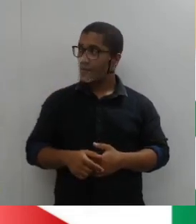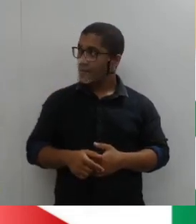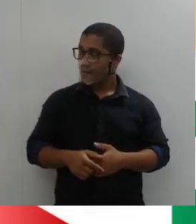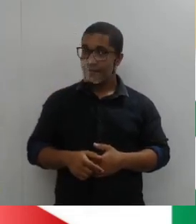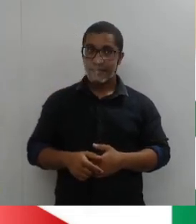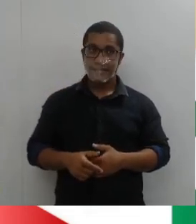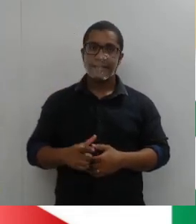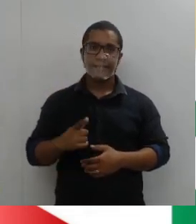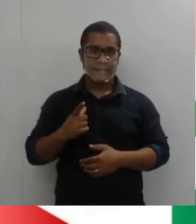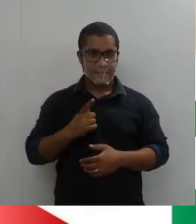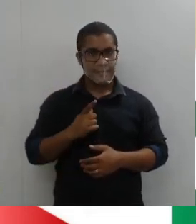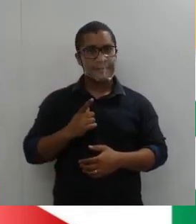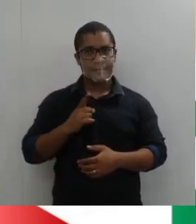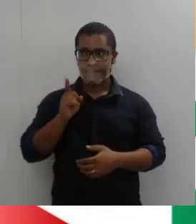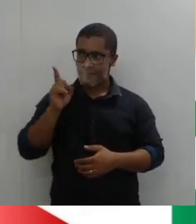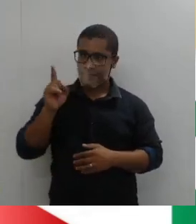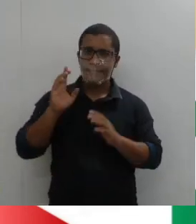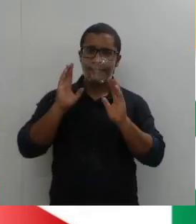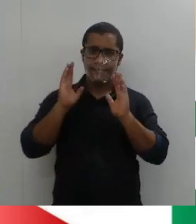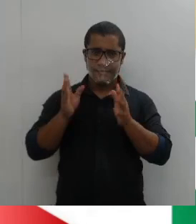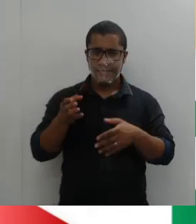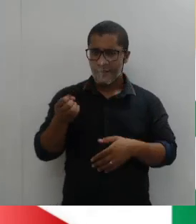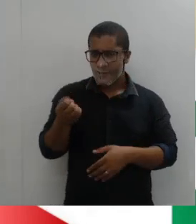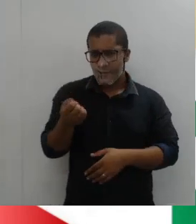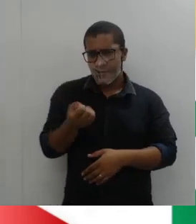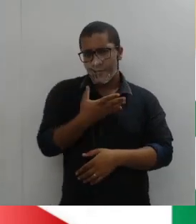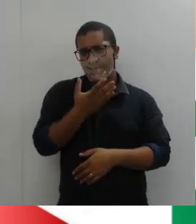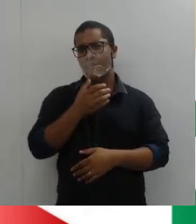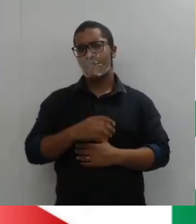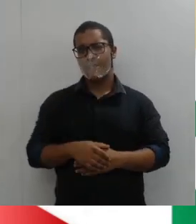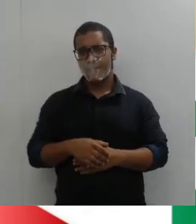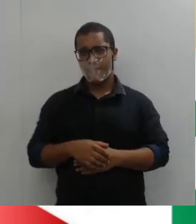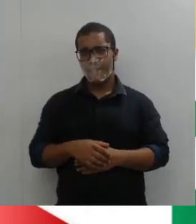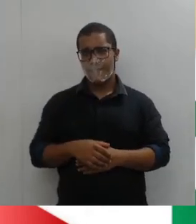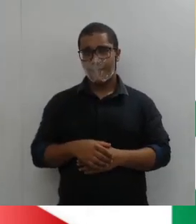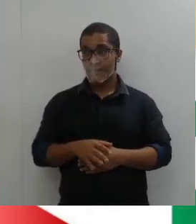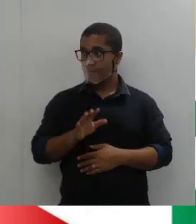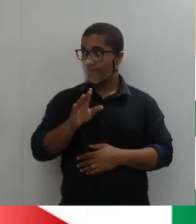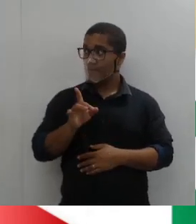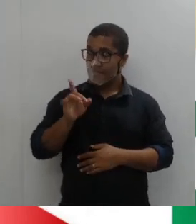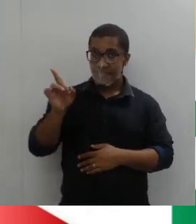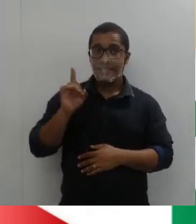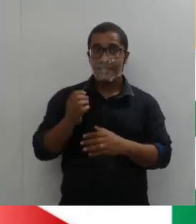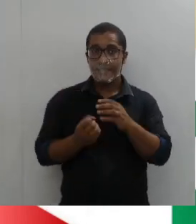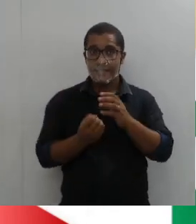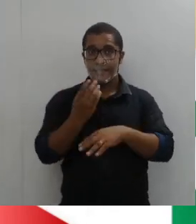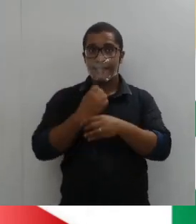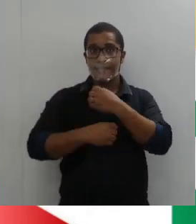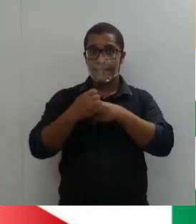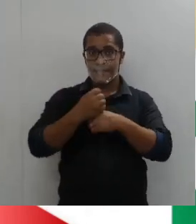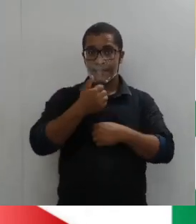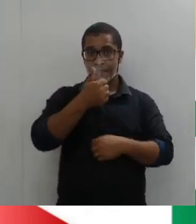Aqui, consideravelmente, já é bem mais novo, apesar de ter sido inventado em